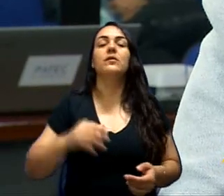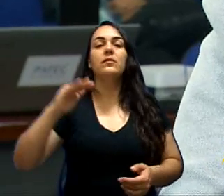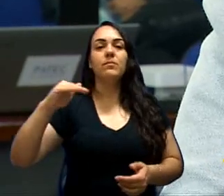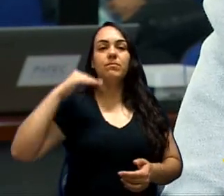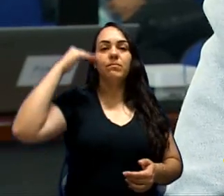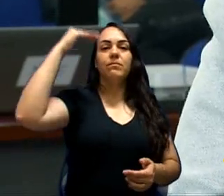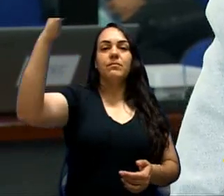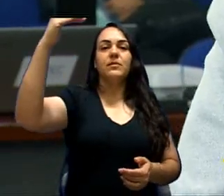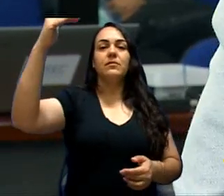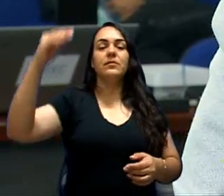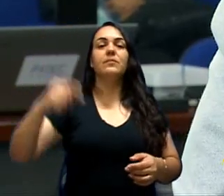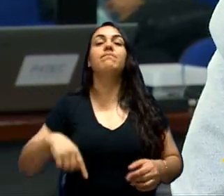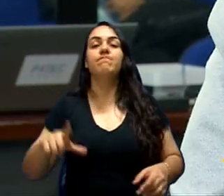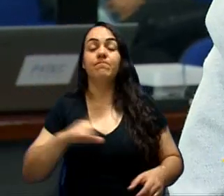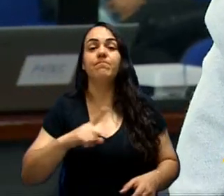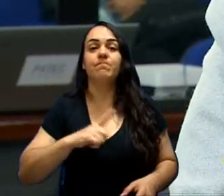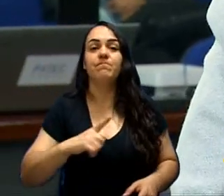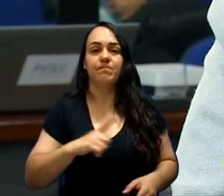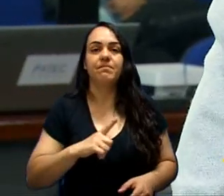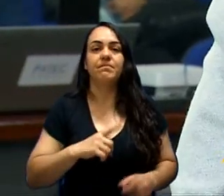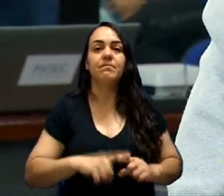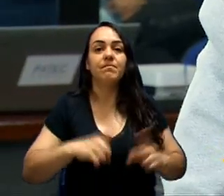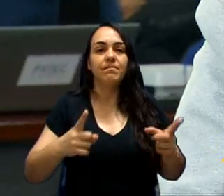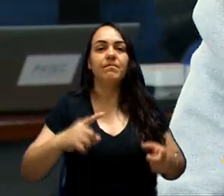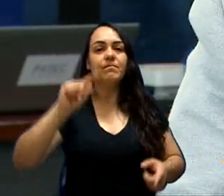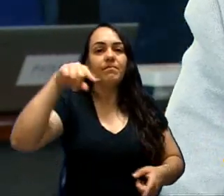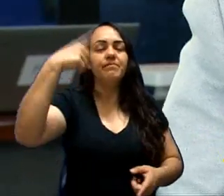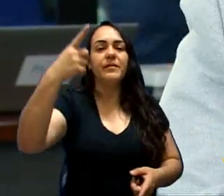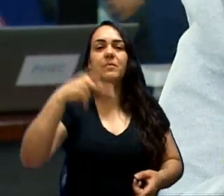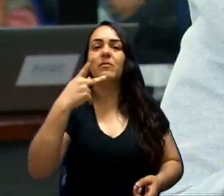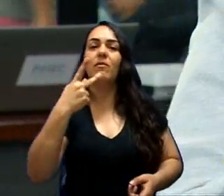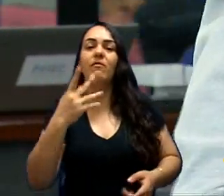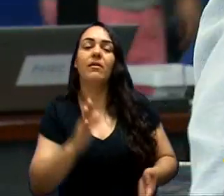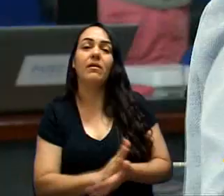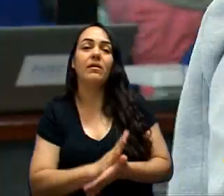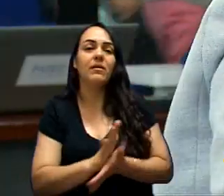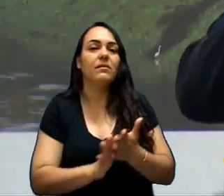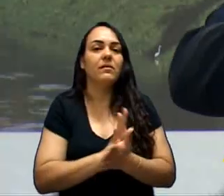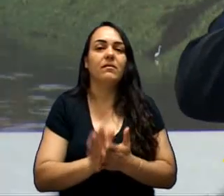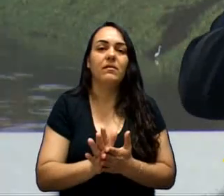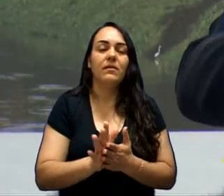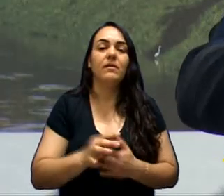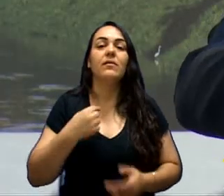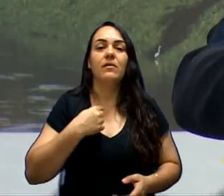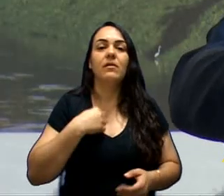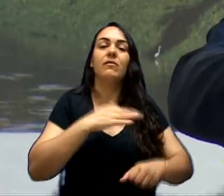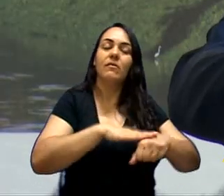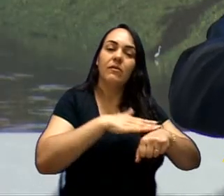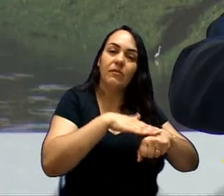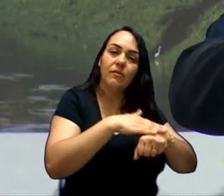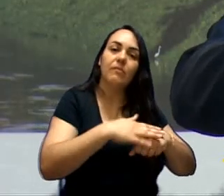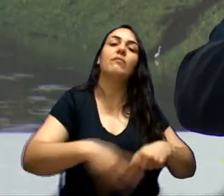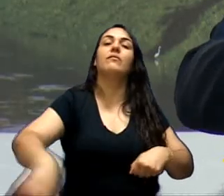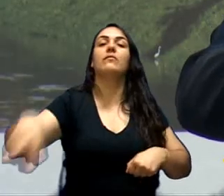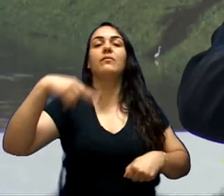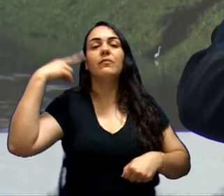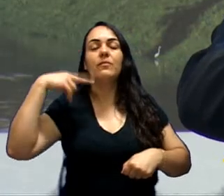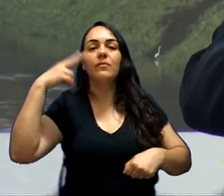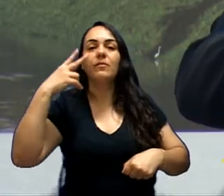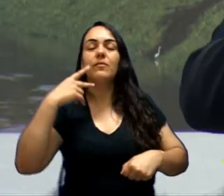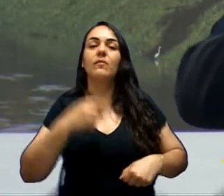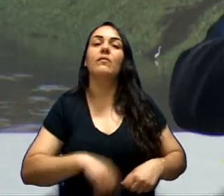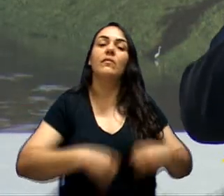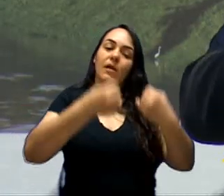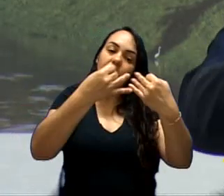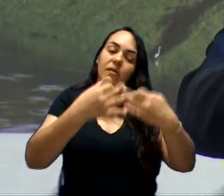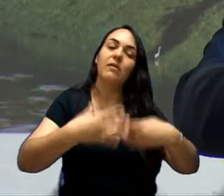emenda impositiva. Sim. Já existe. Sim. E depois não adianta gritar. Sim. E eu vou conversar com esses vereadores, orientando que